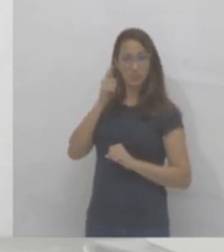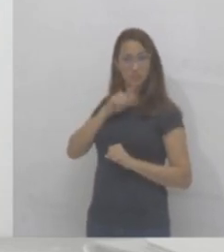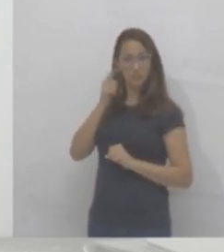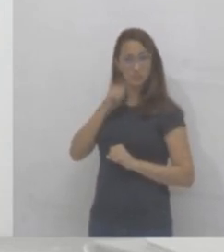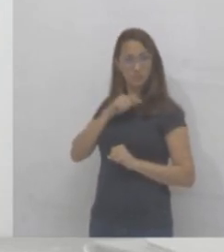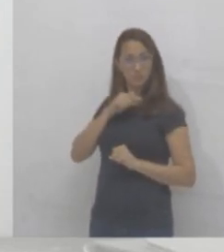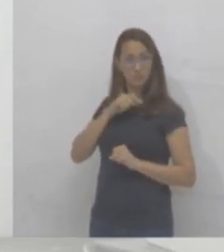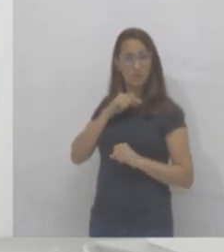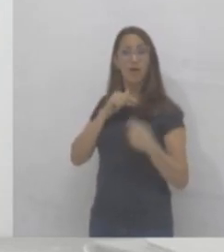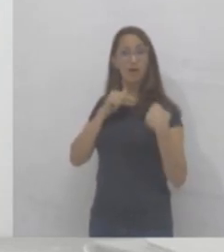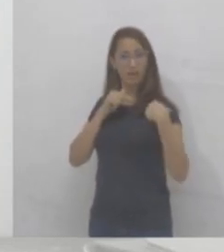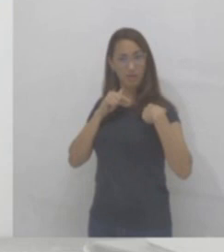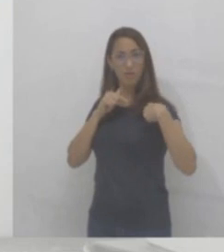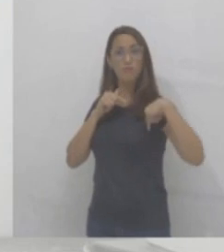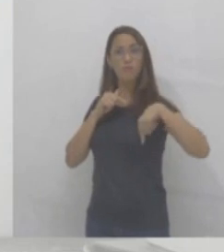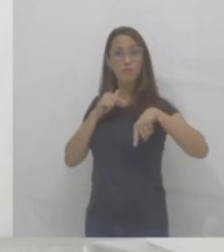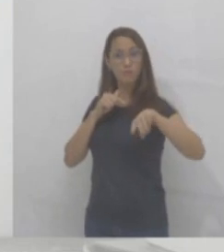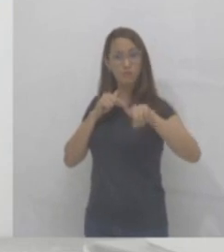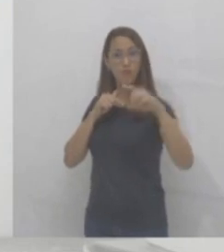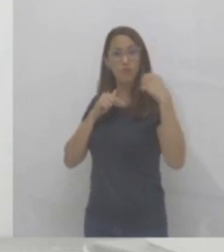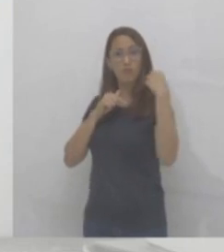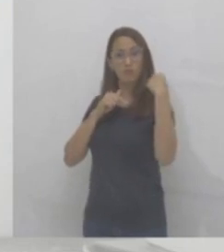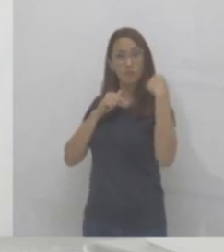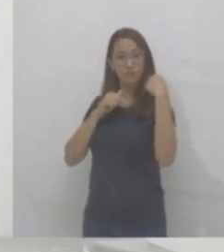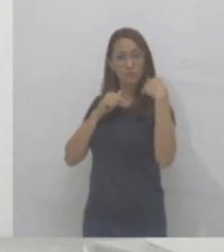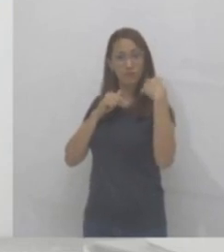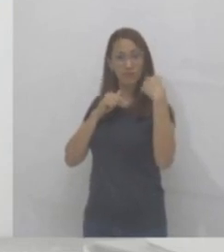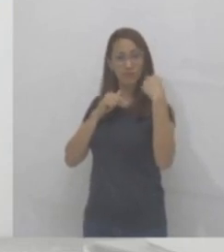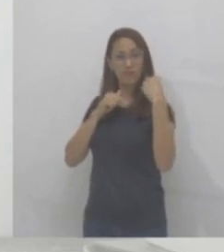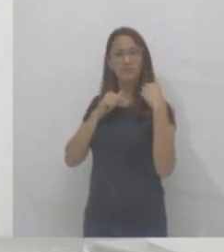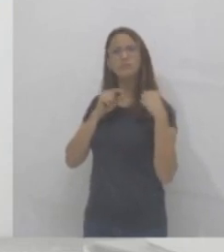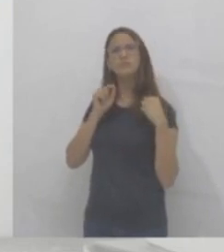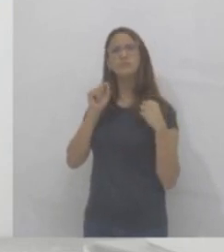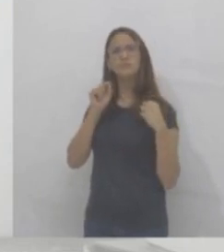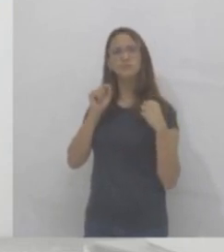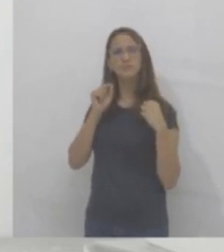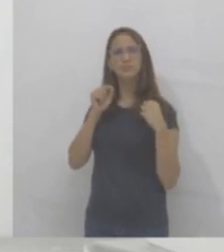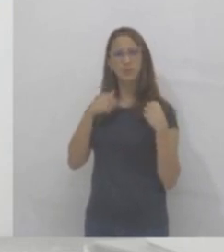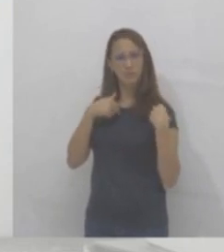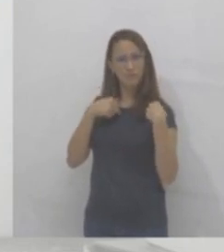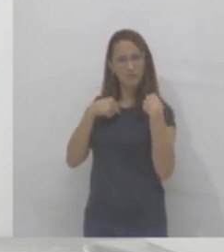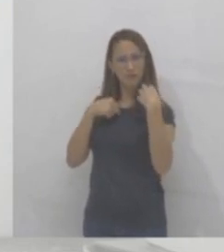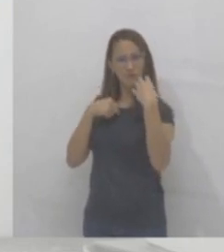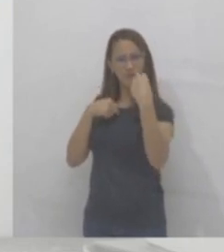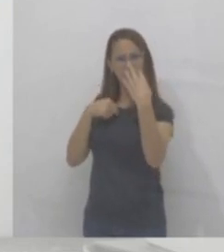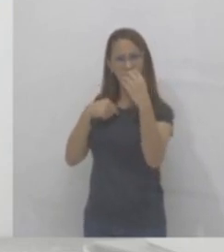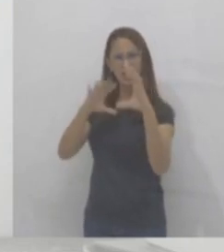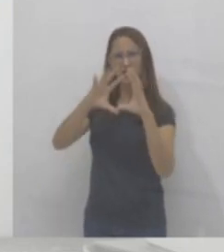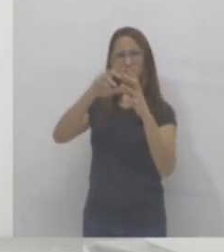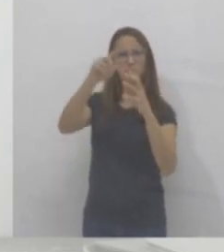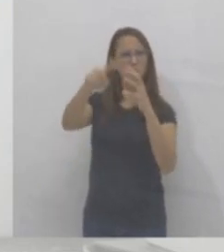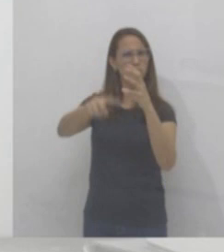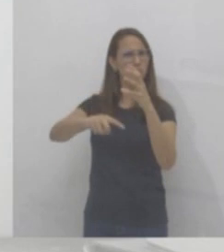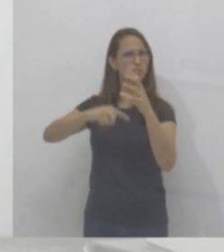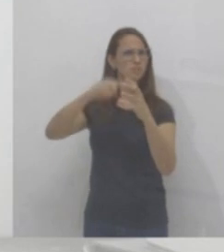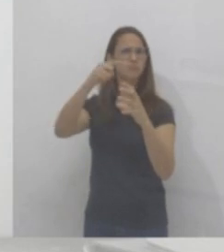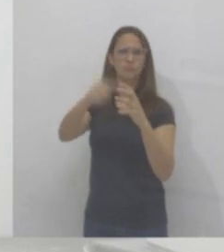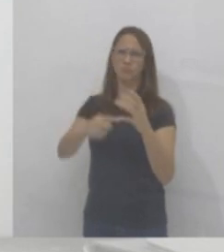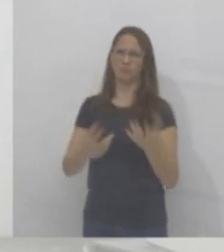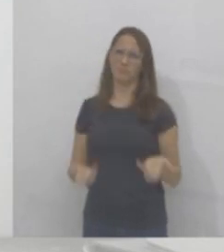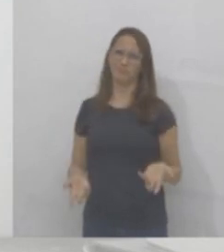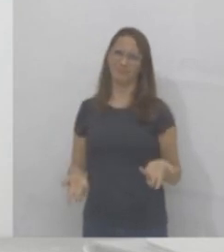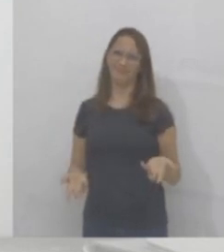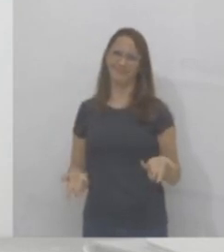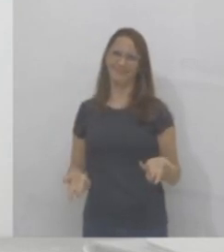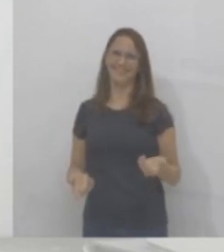I will travel around the world. I will travel around the world. Eu vou viajar ao redor do mundo. Poxa, quem não quer viajar